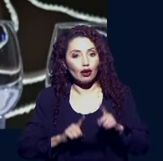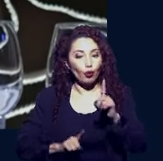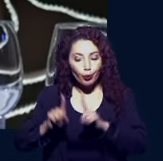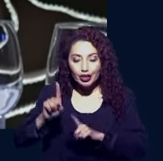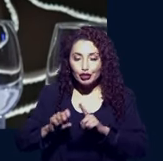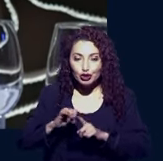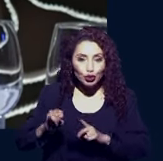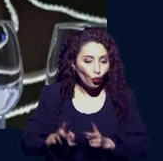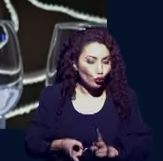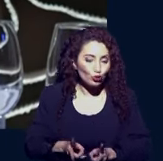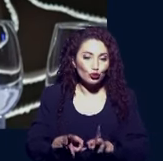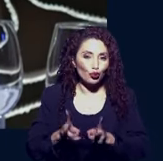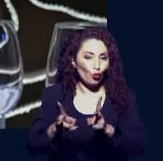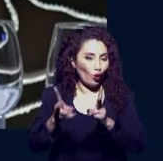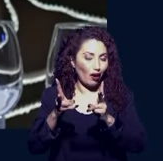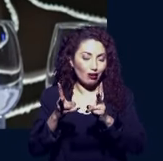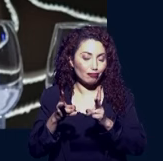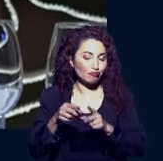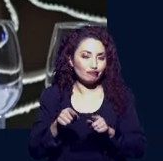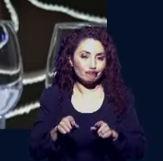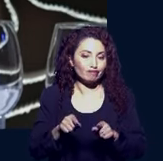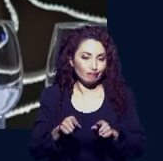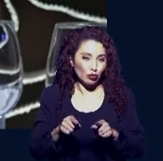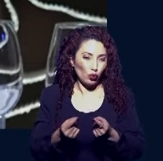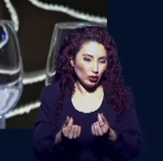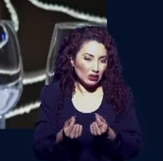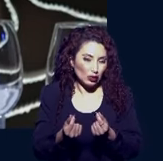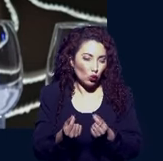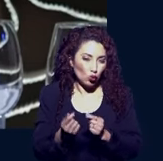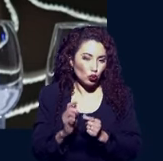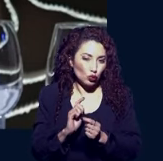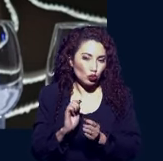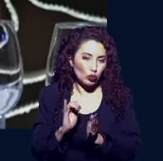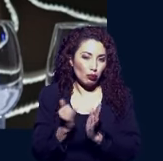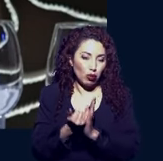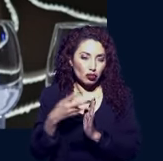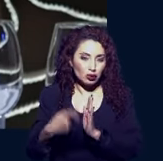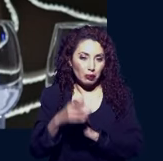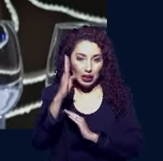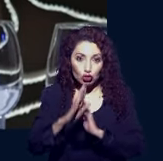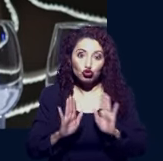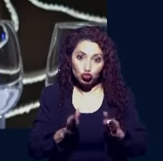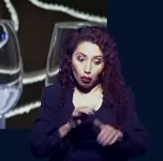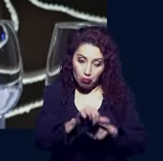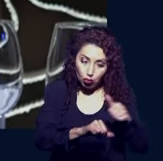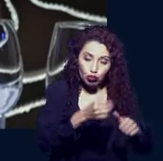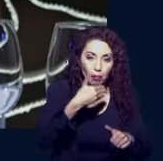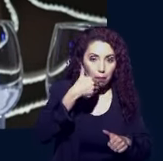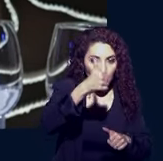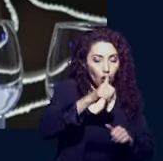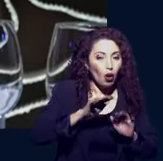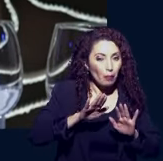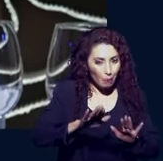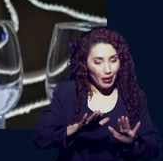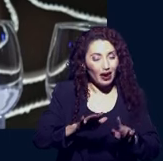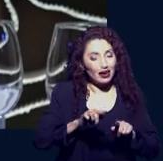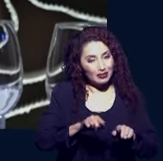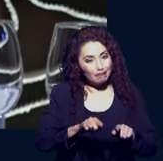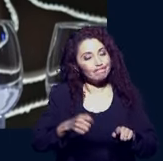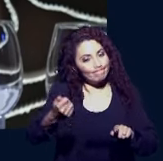esse custo eh custo Brasil vamos assim dizer que melhorou muito mas ainda é um custo eh